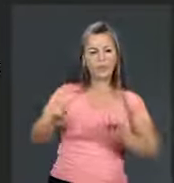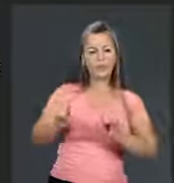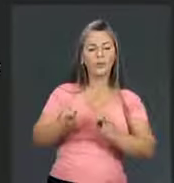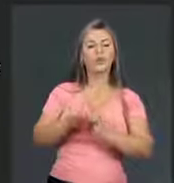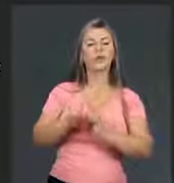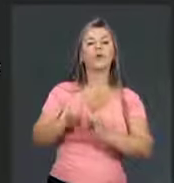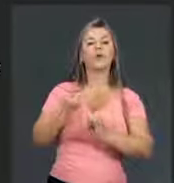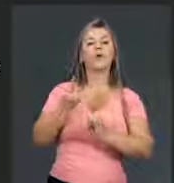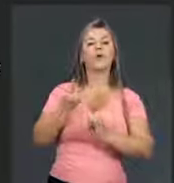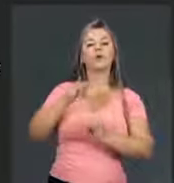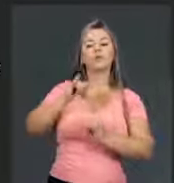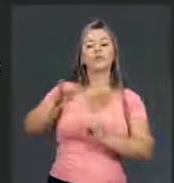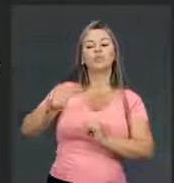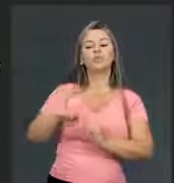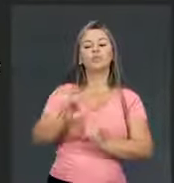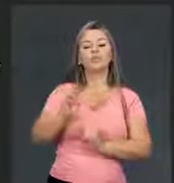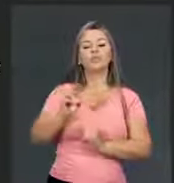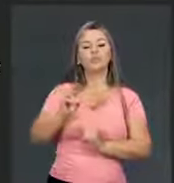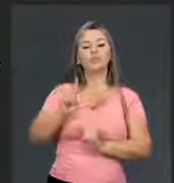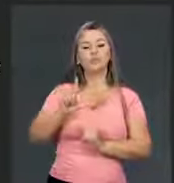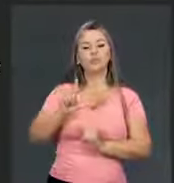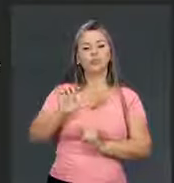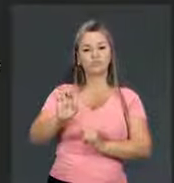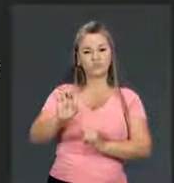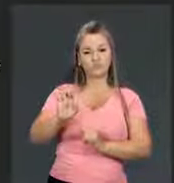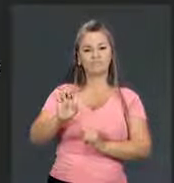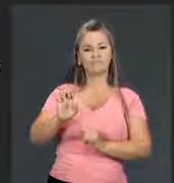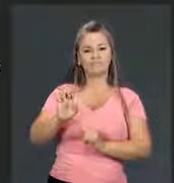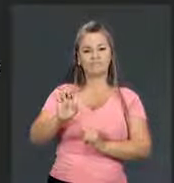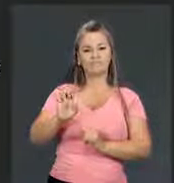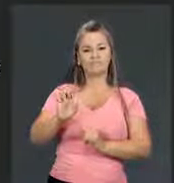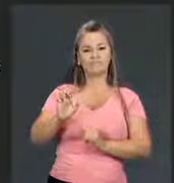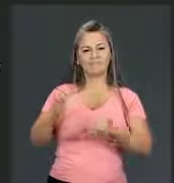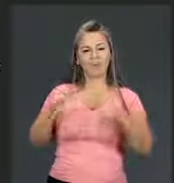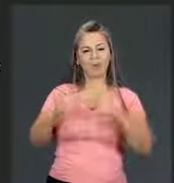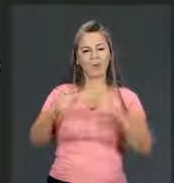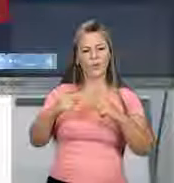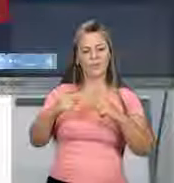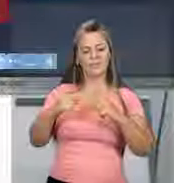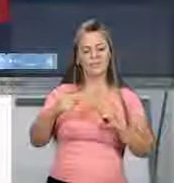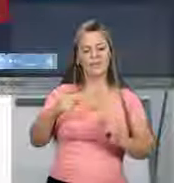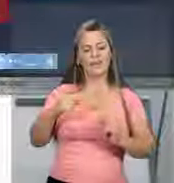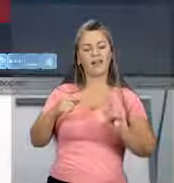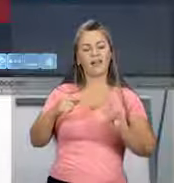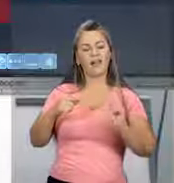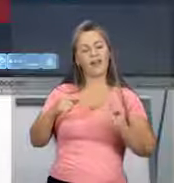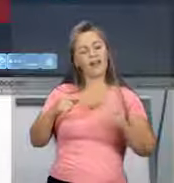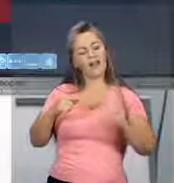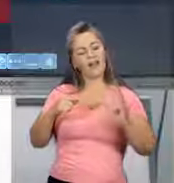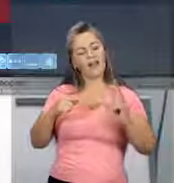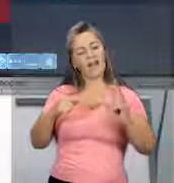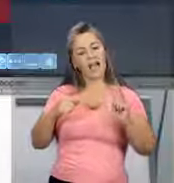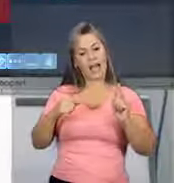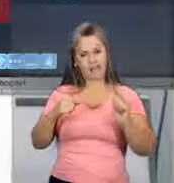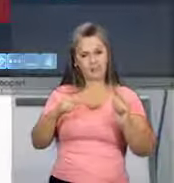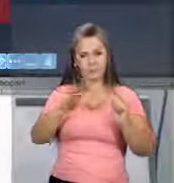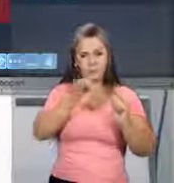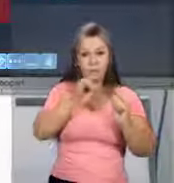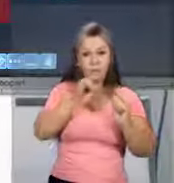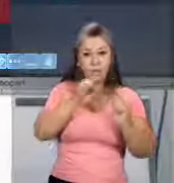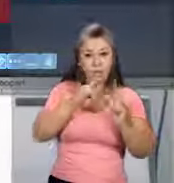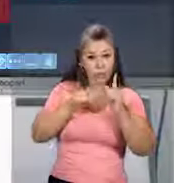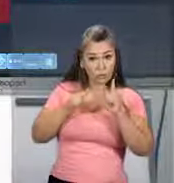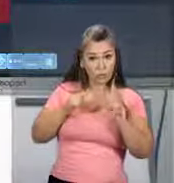1 joule sobre cada coulomb de carga. Então, 1 volt significa 1